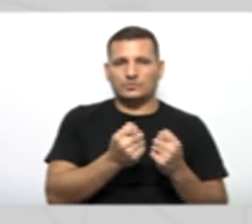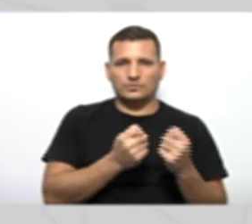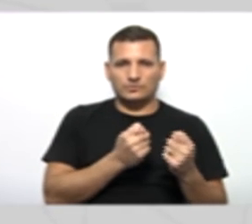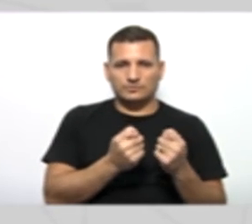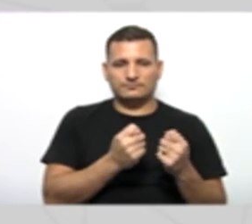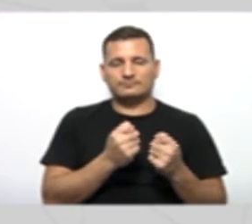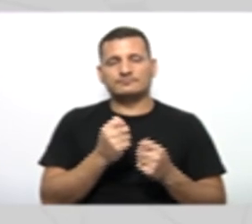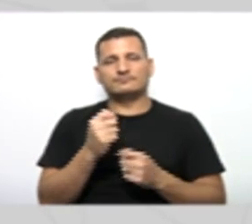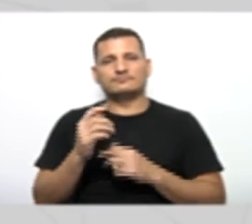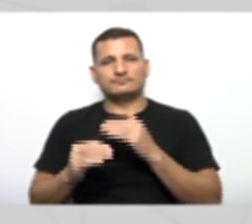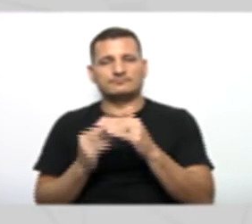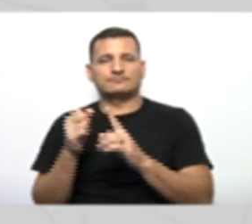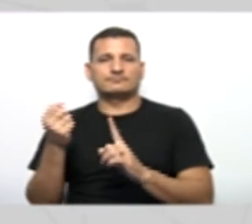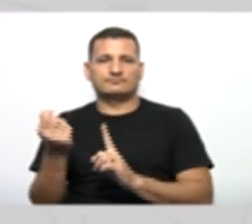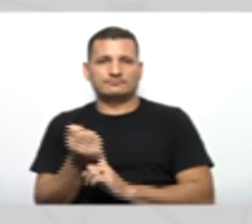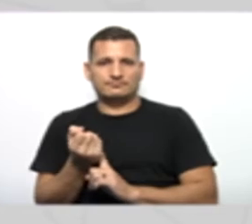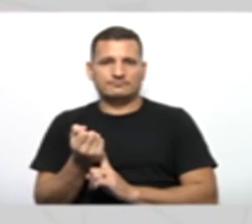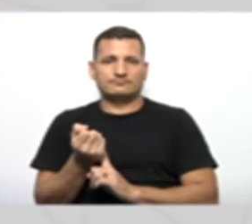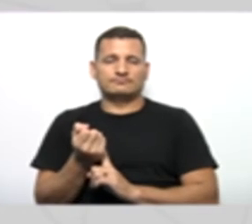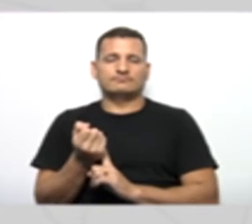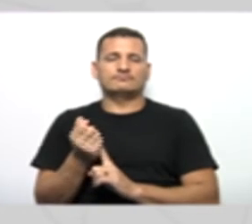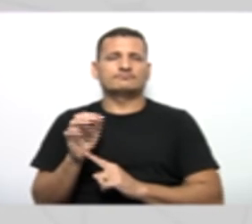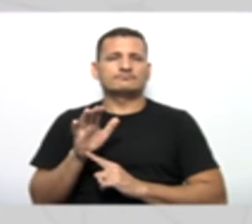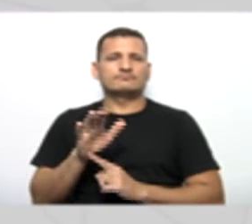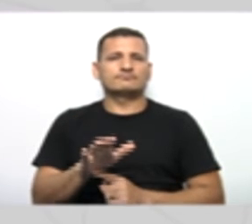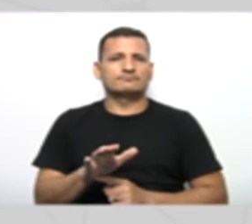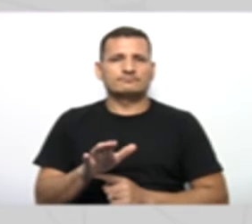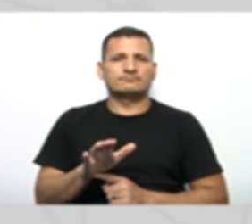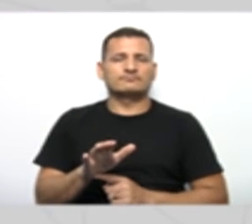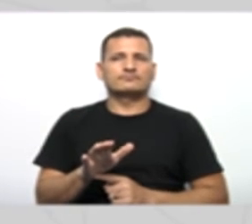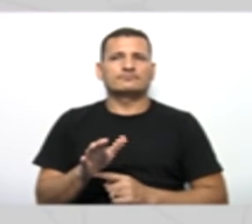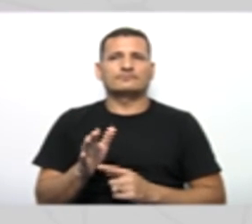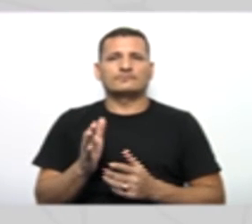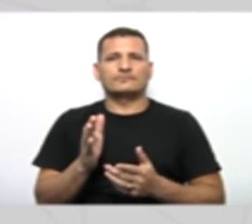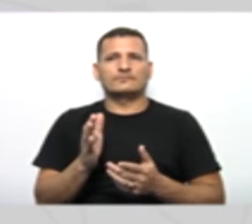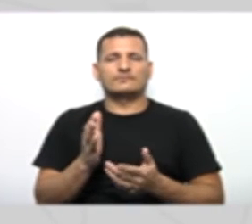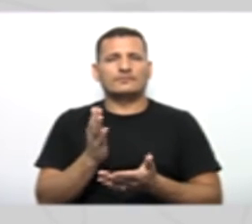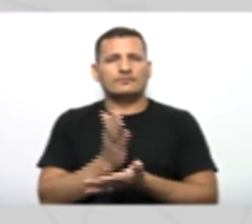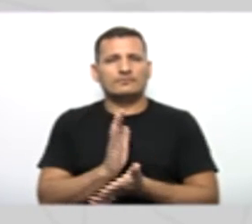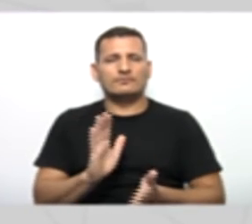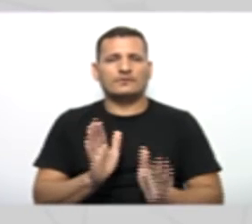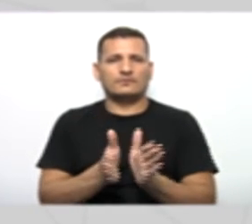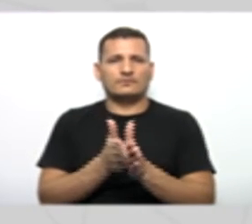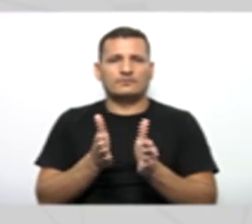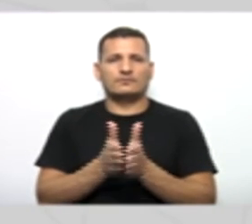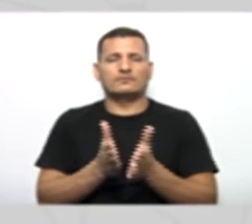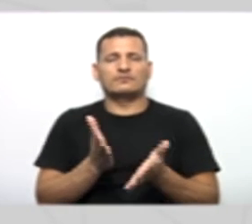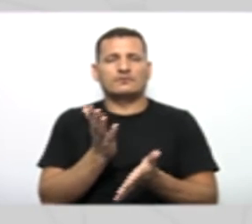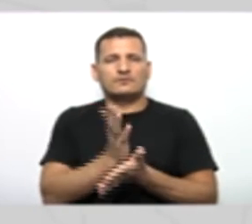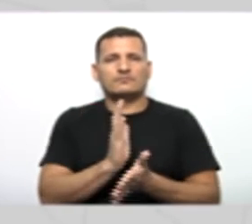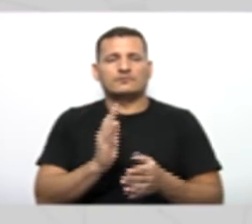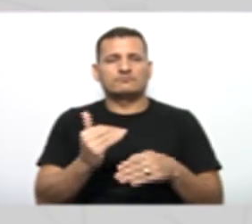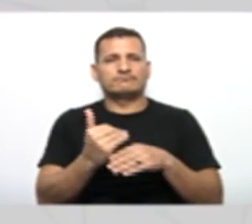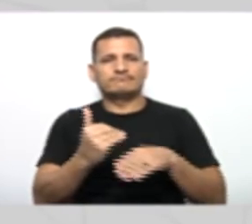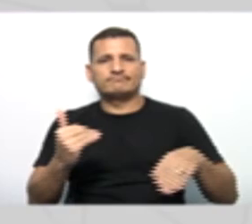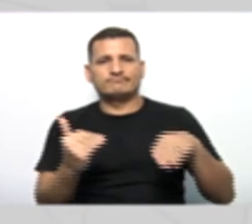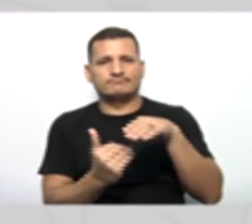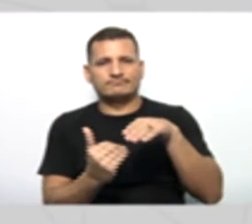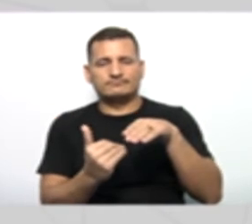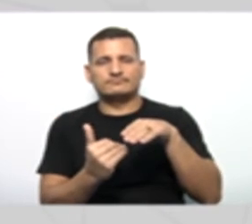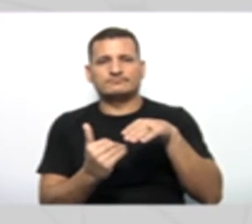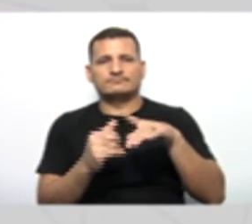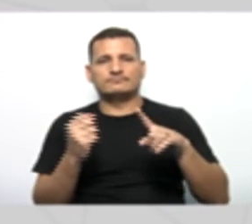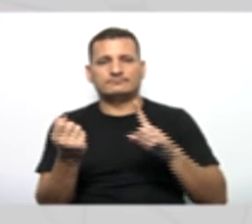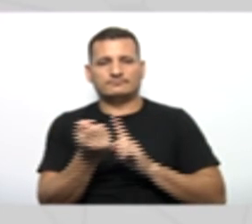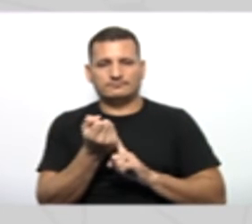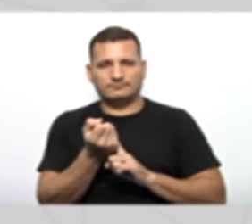social, contribuindo para a erradicação da pobreza e a redução das desigualdades sociais. Essa alternativa também